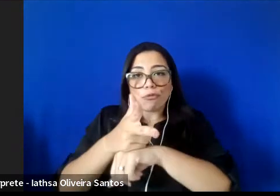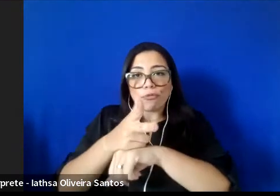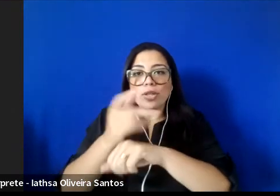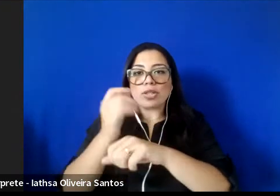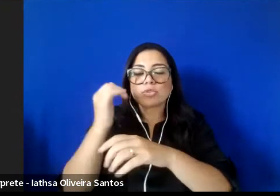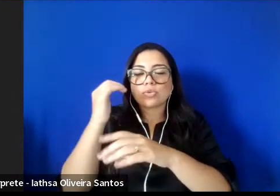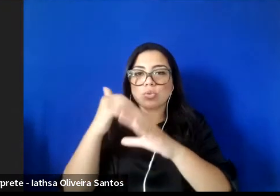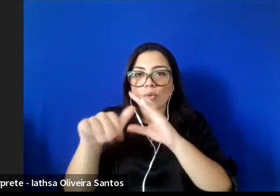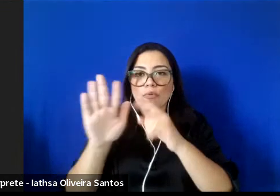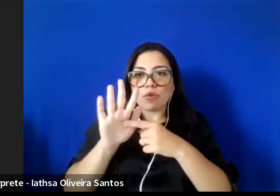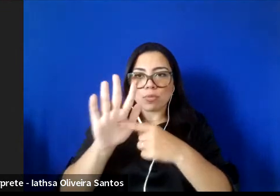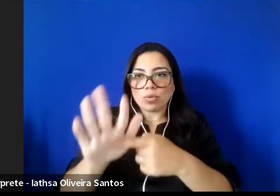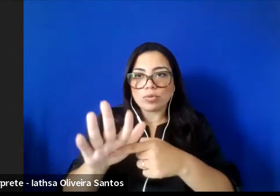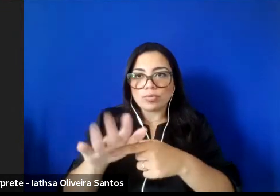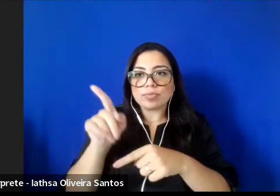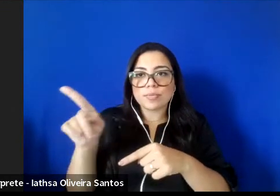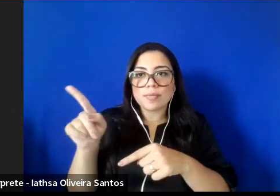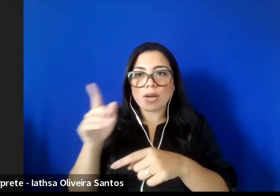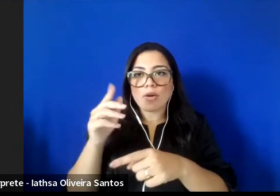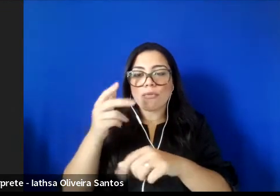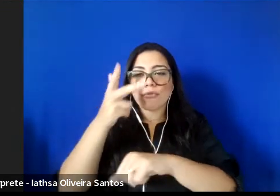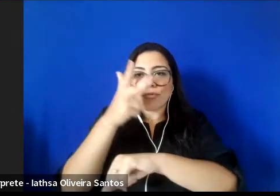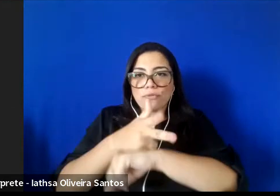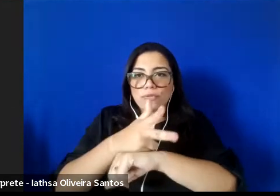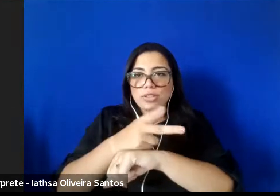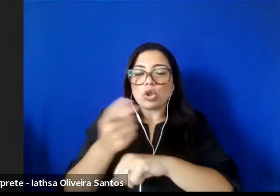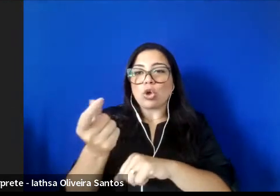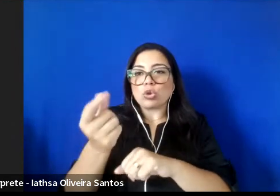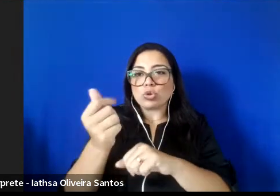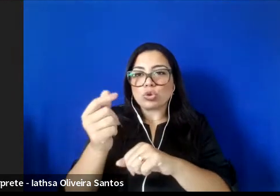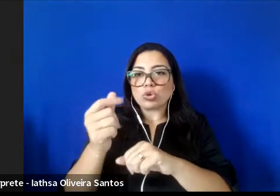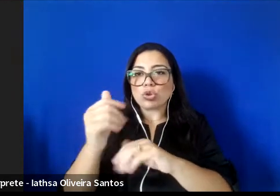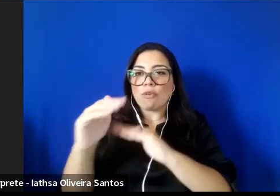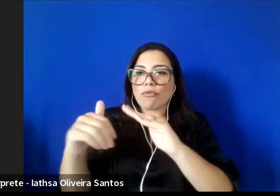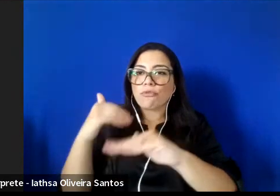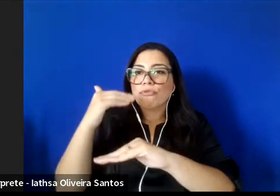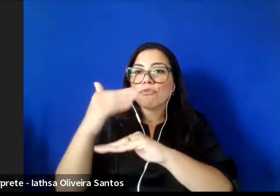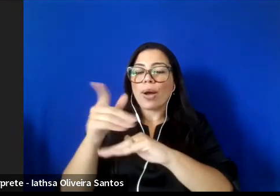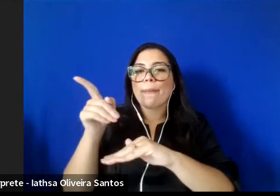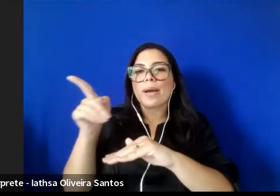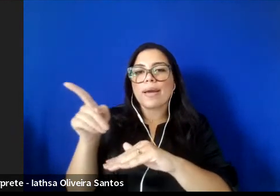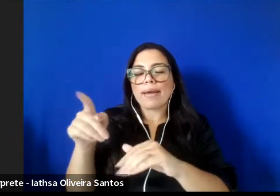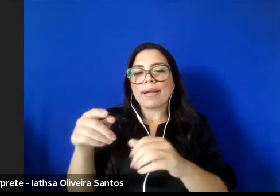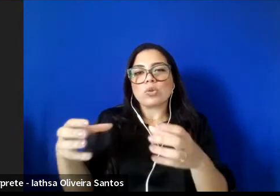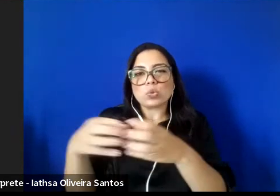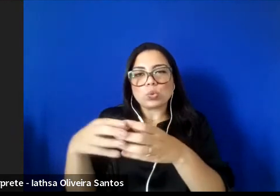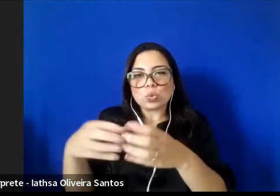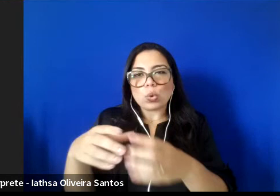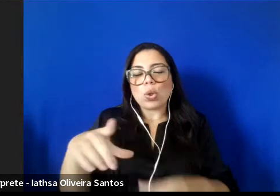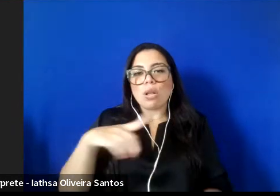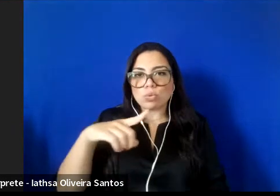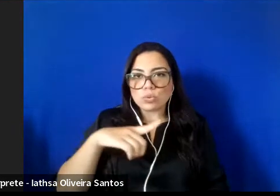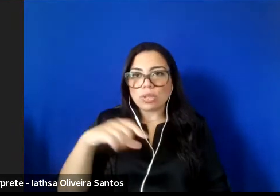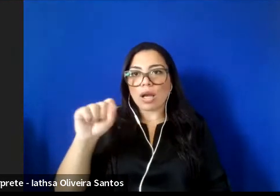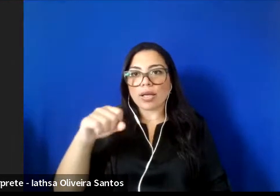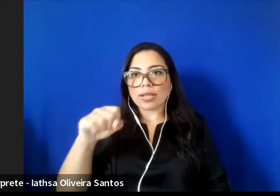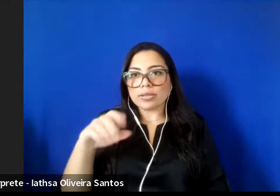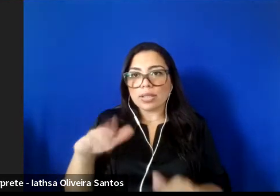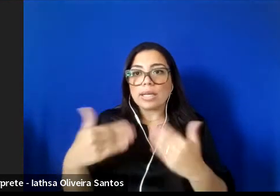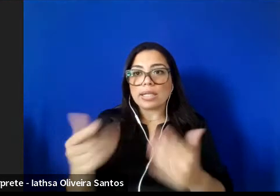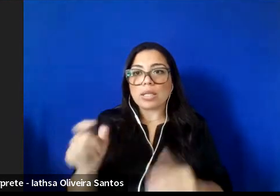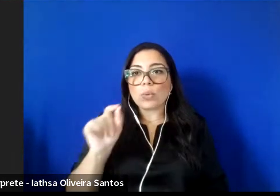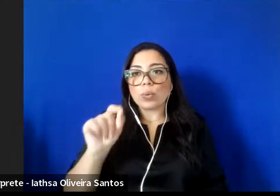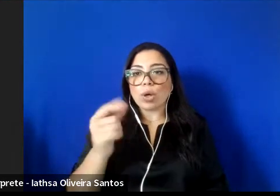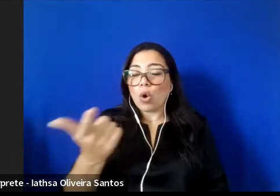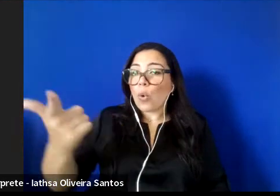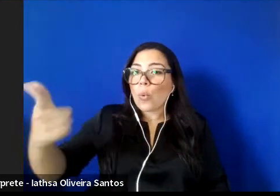faz parte de uma verba extraordinária que os núcleos de pesquisa também possuem, ou seja, os outros